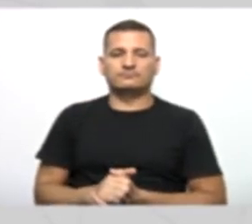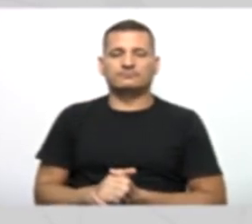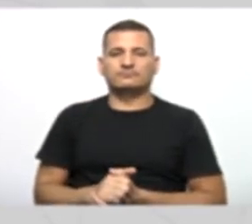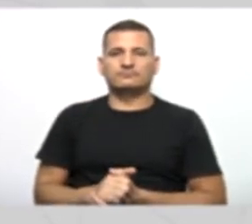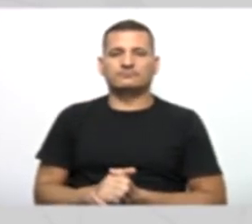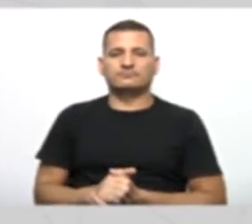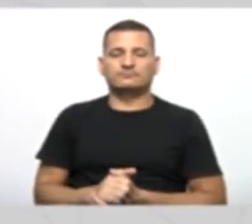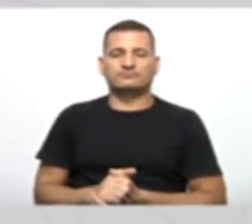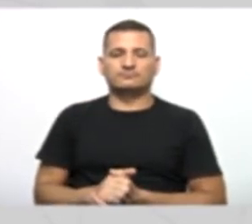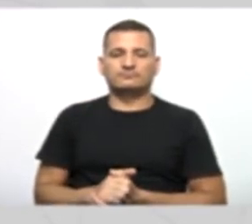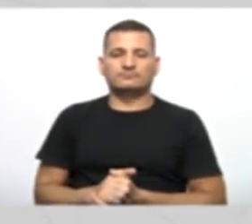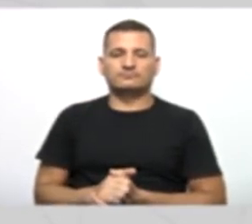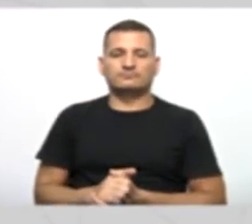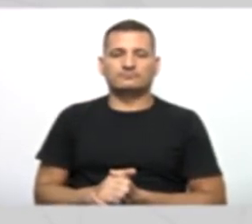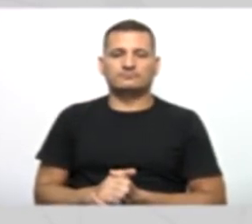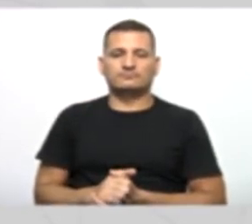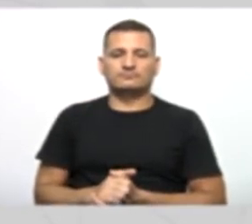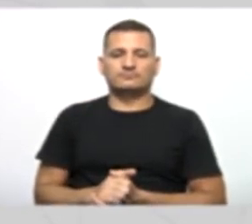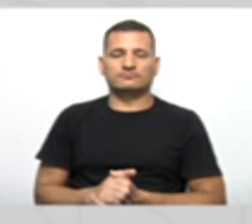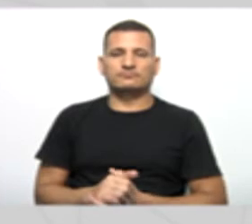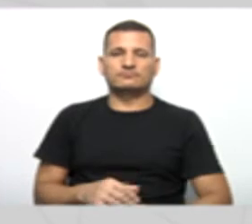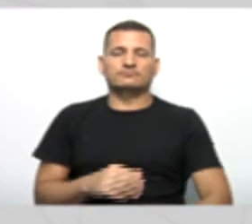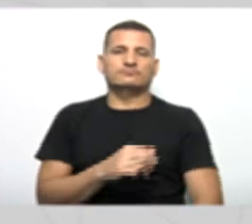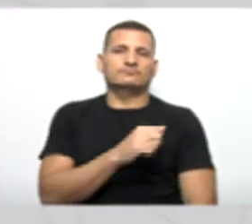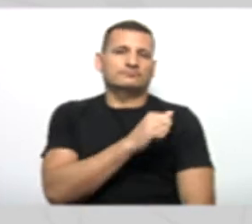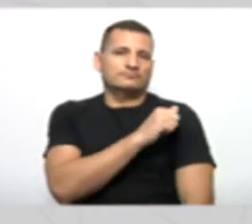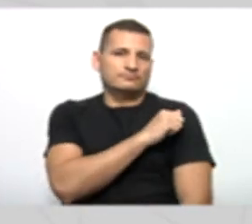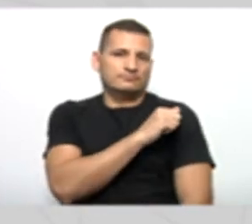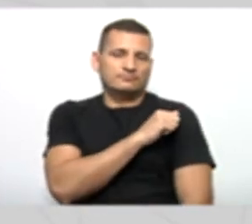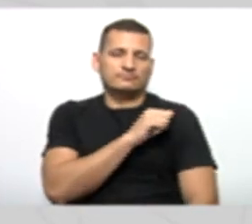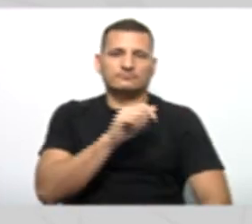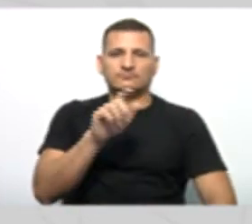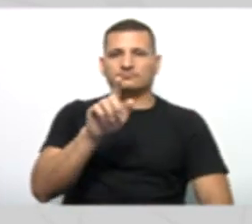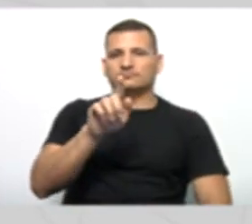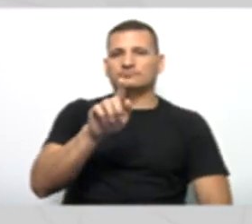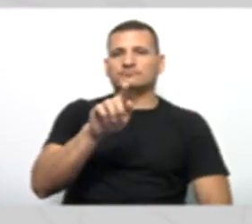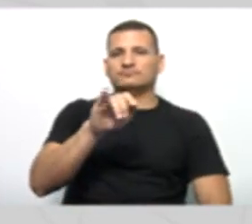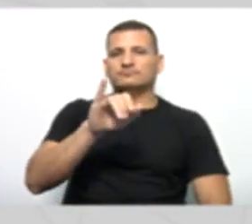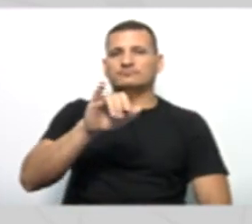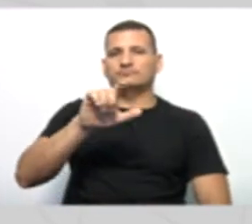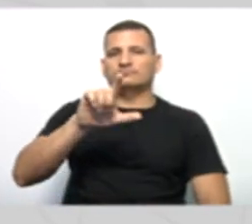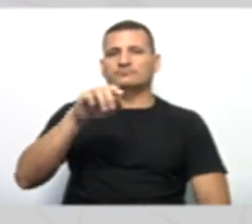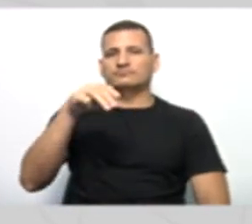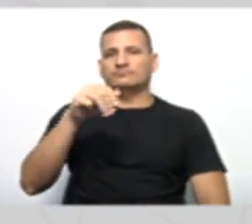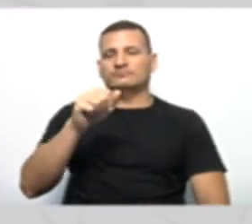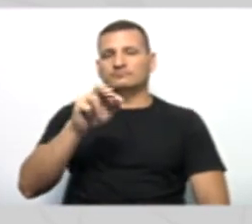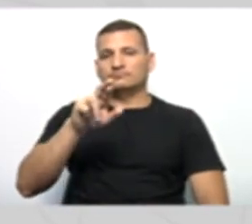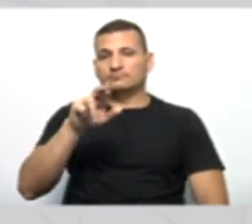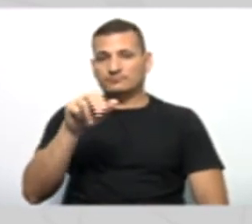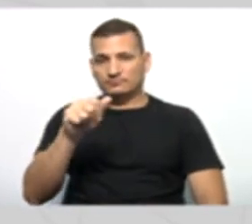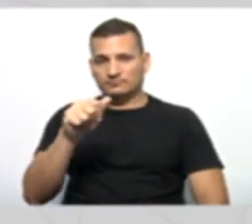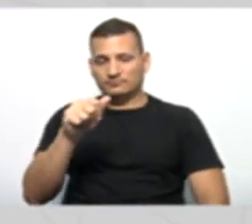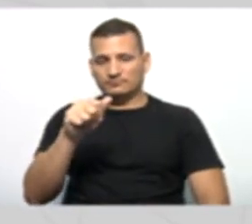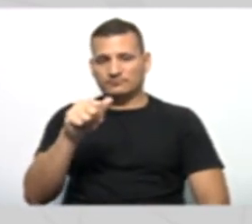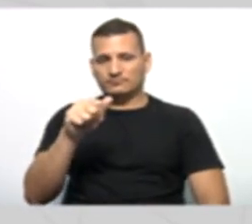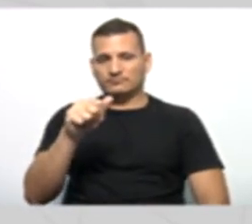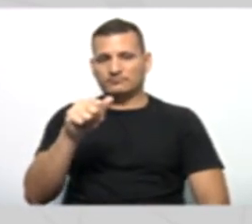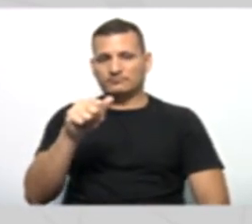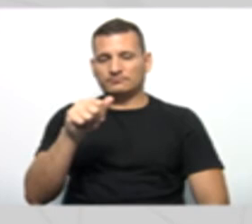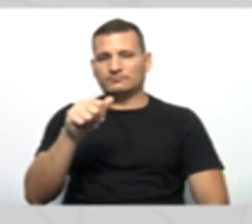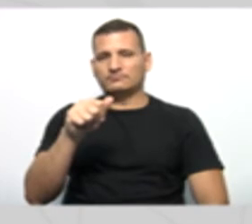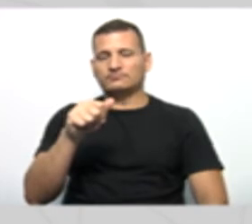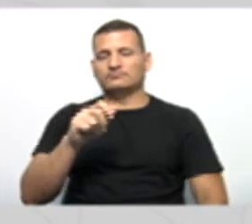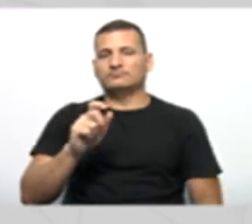professor? A aluna Gilmara, ela fez, professor, lá do Espigão do Oeste, certo?